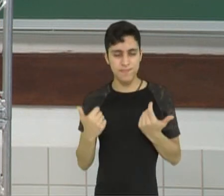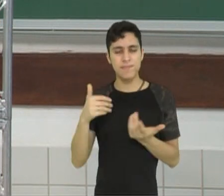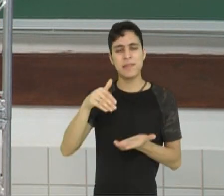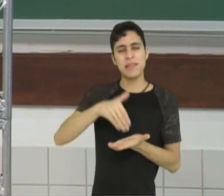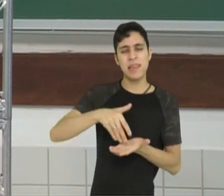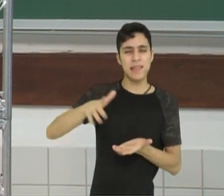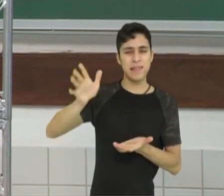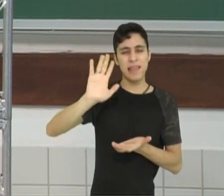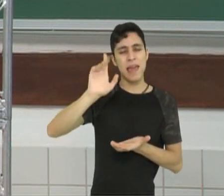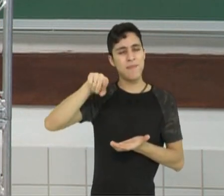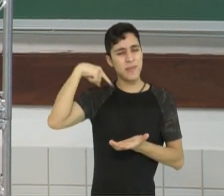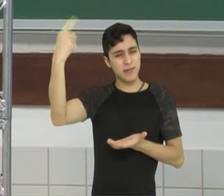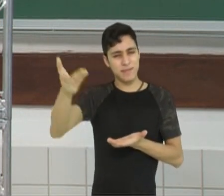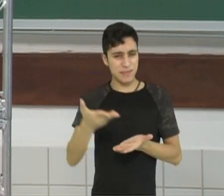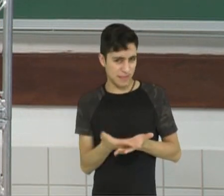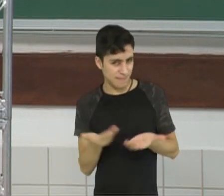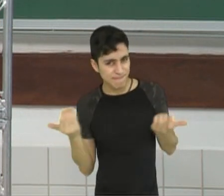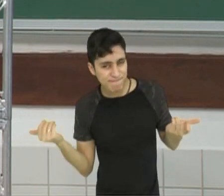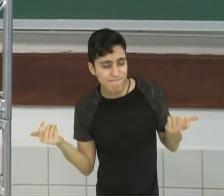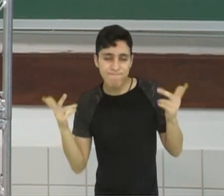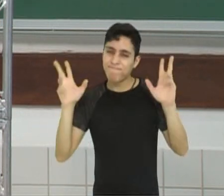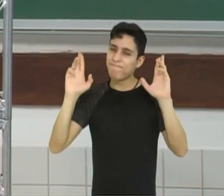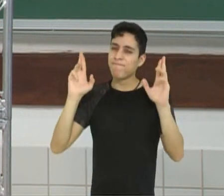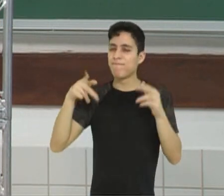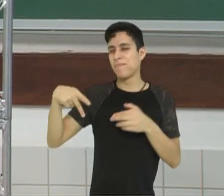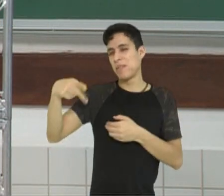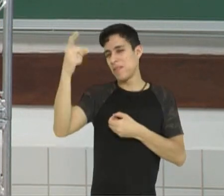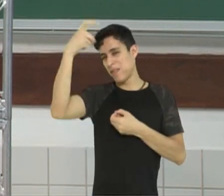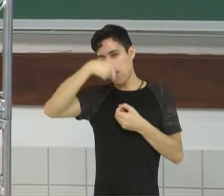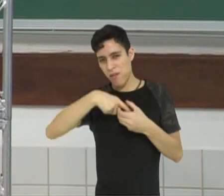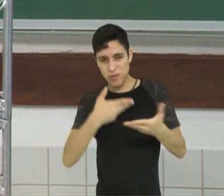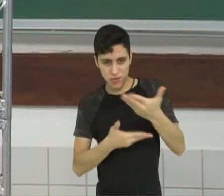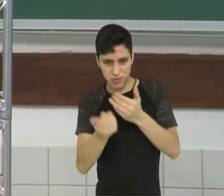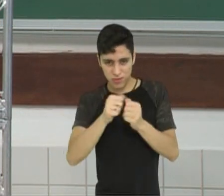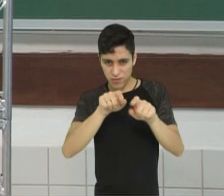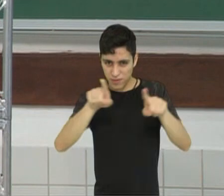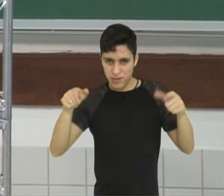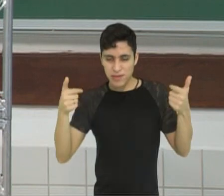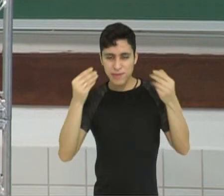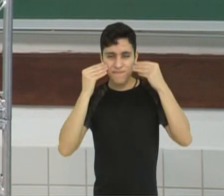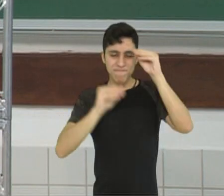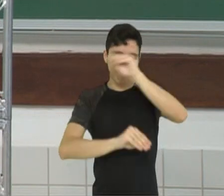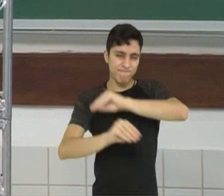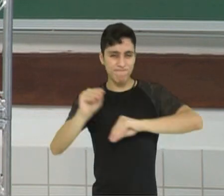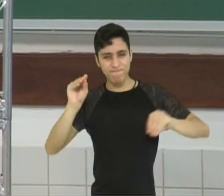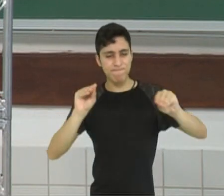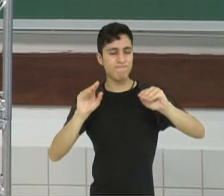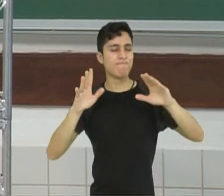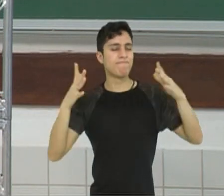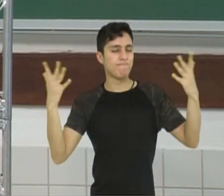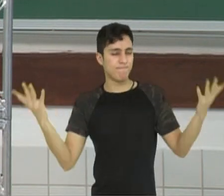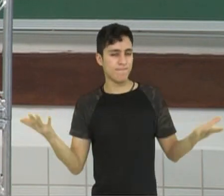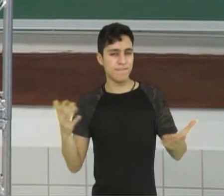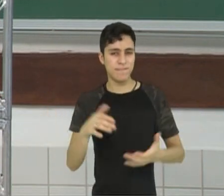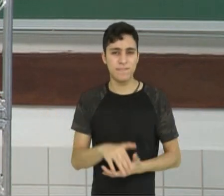uma breve, né, até uma próxima aula, quem sabe a Prof. Rutiné esteja aqui com vocês. Um beijo grande no coração de